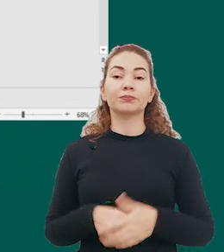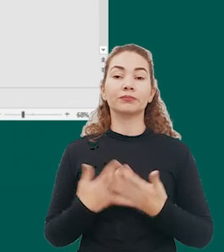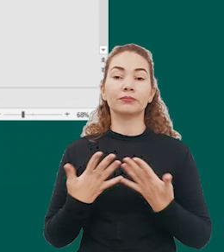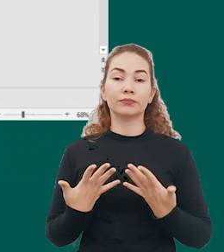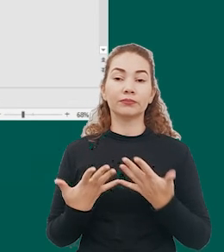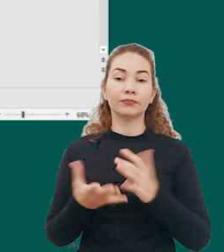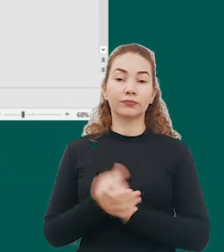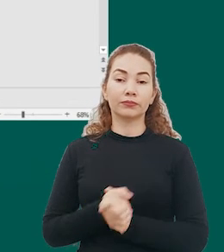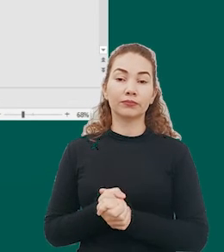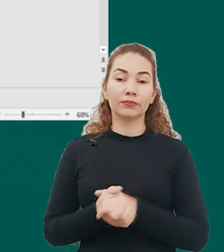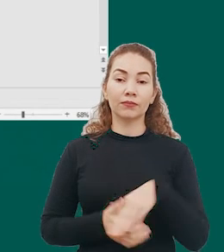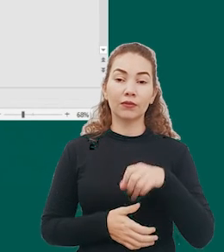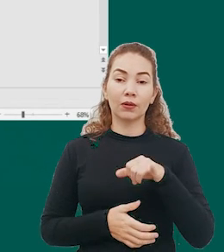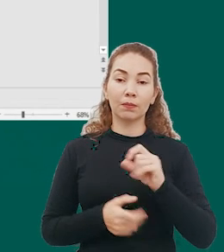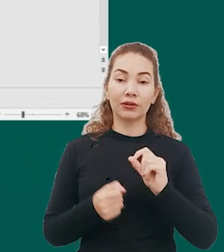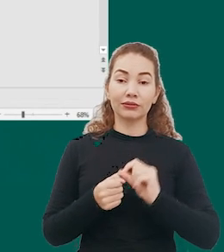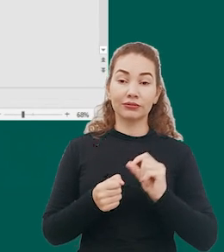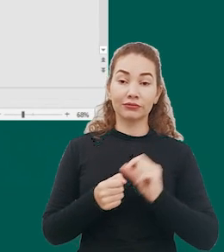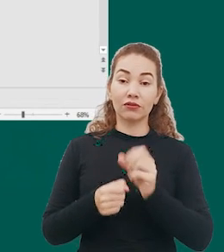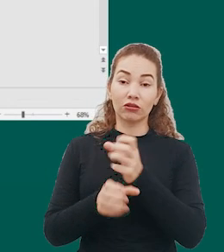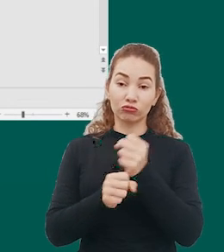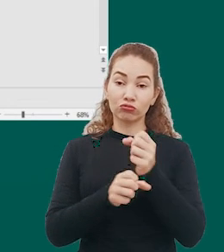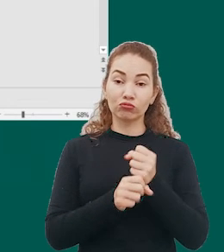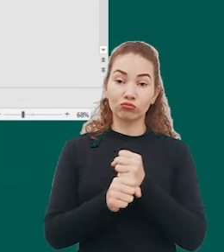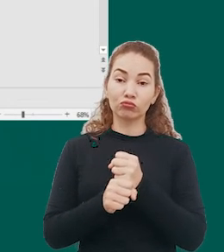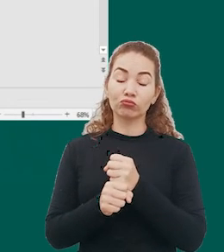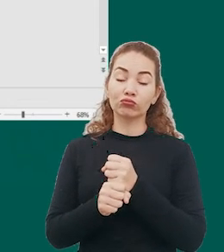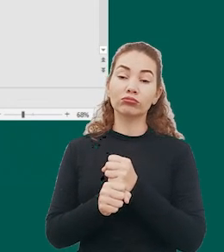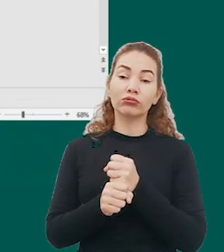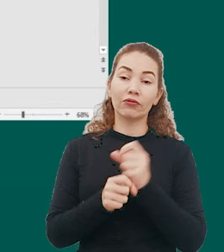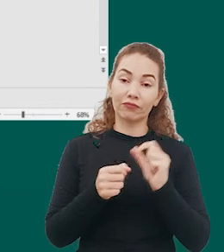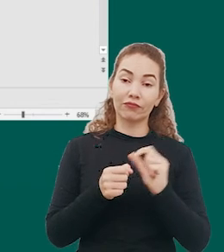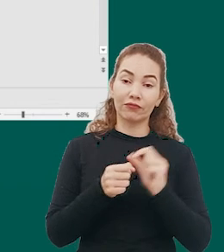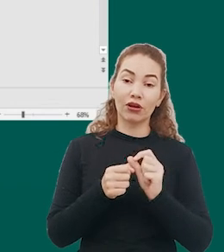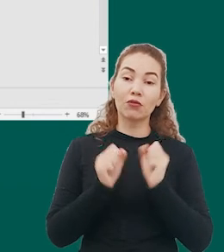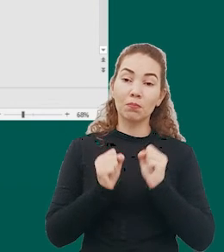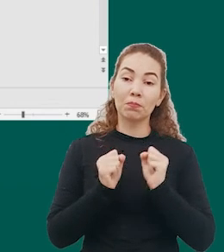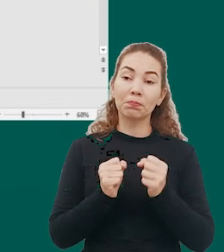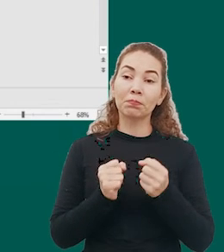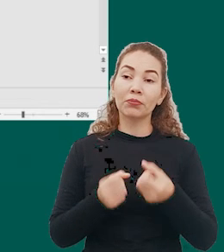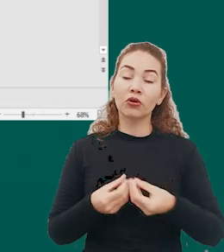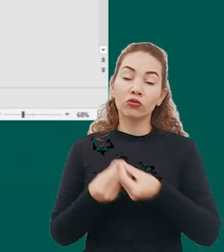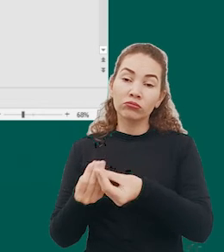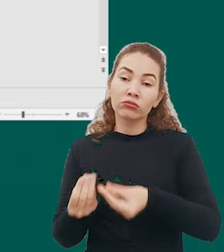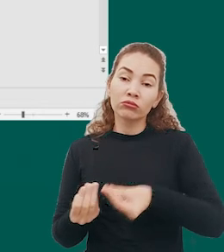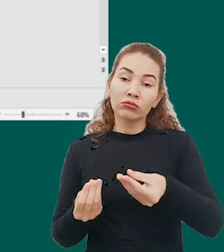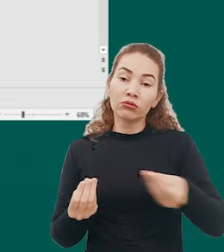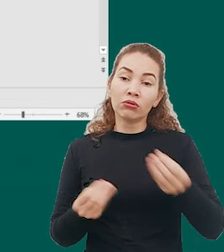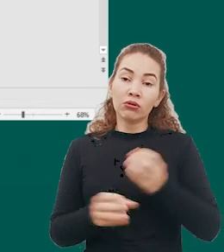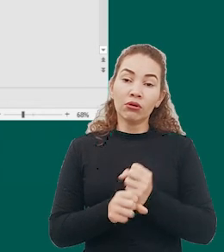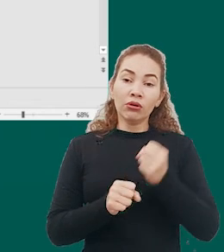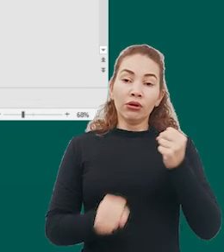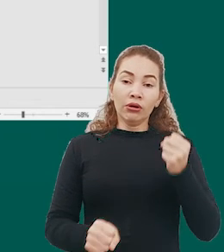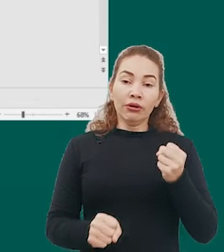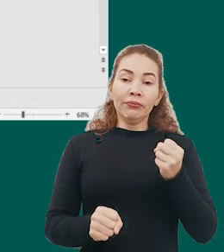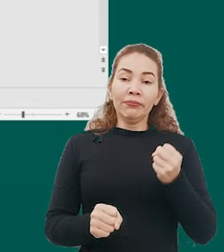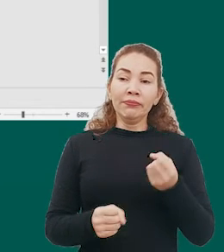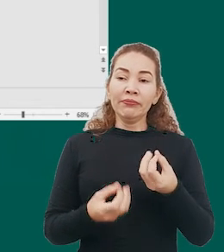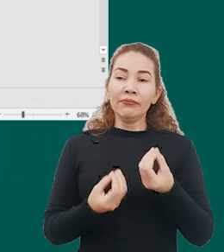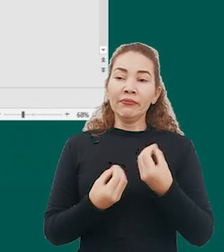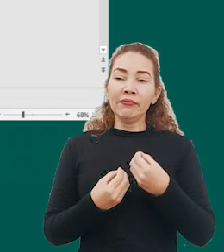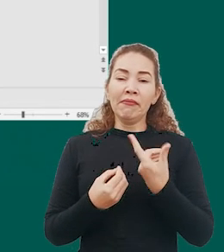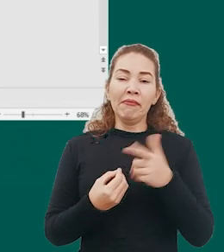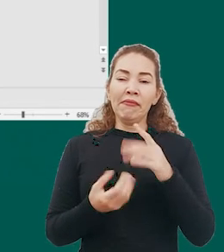Então, aquele MEI que faz contabilidade, ele pode estar distribuindo todo o lucro recebido e não